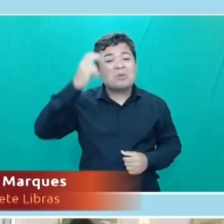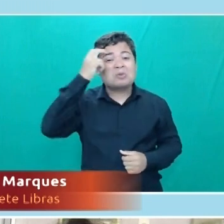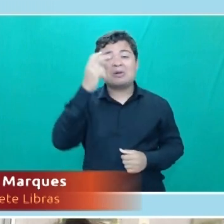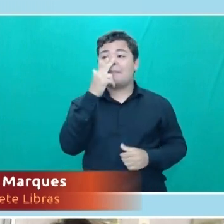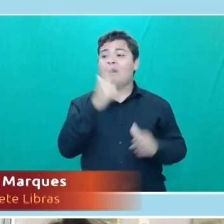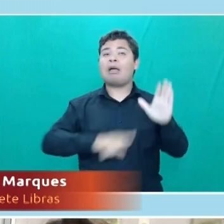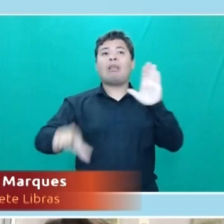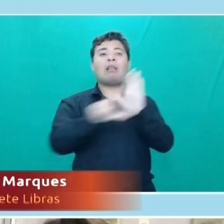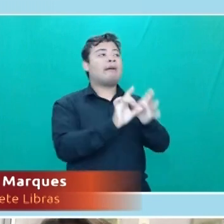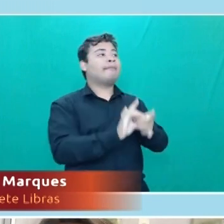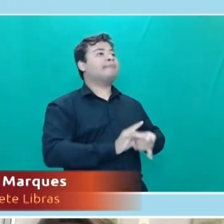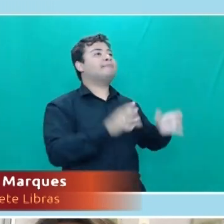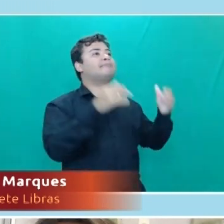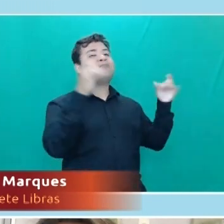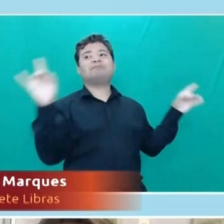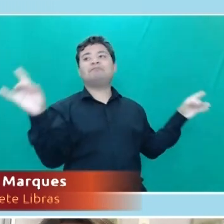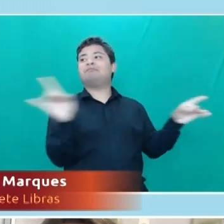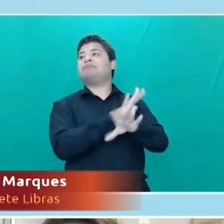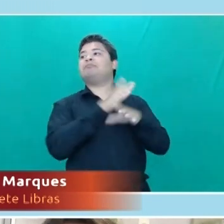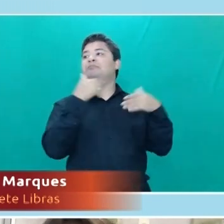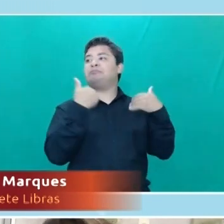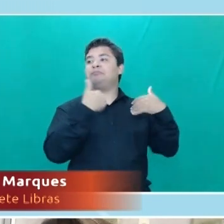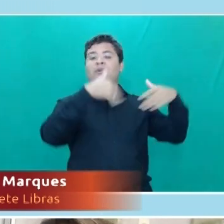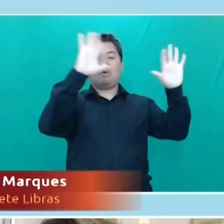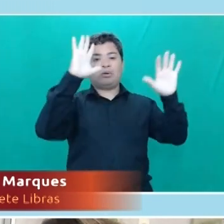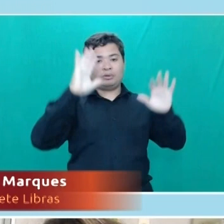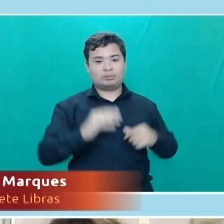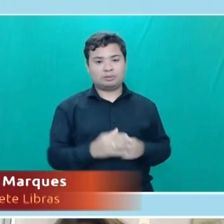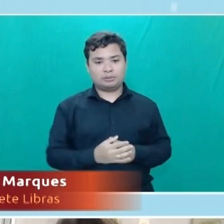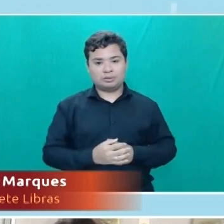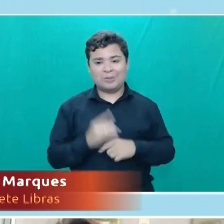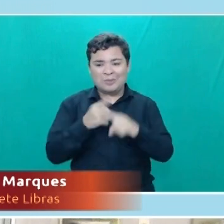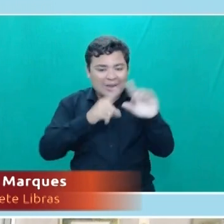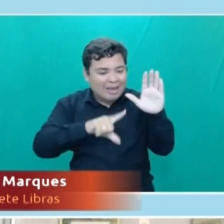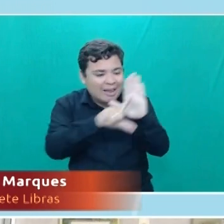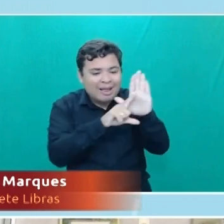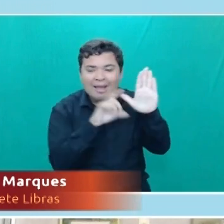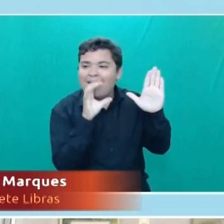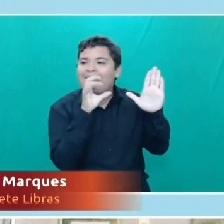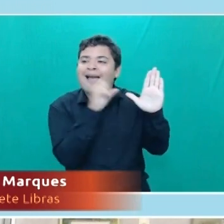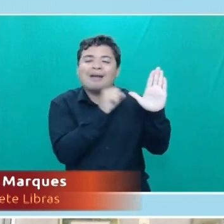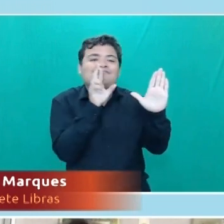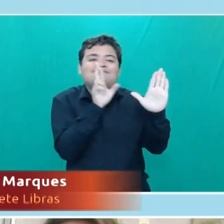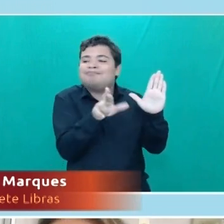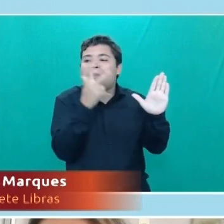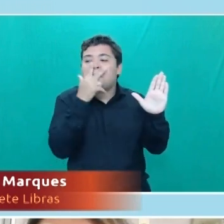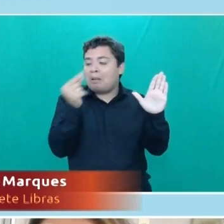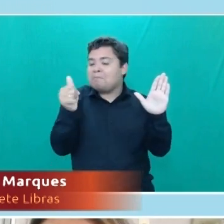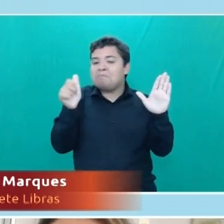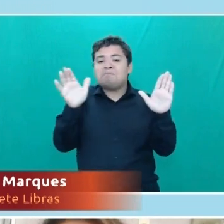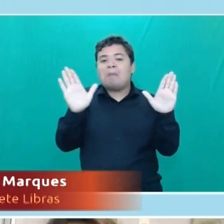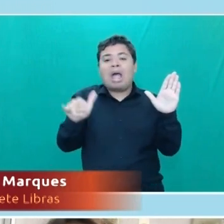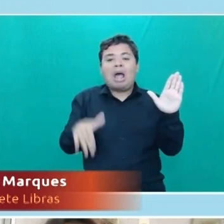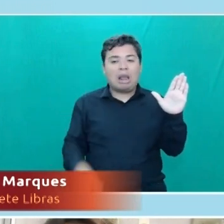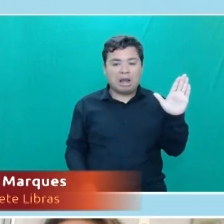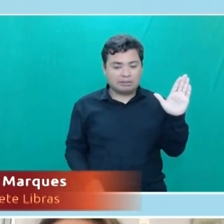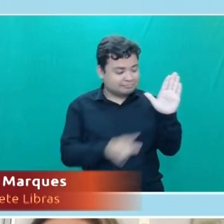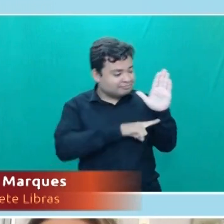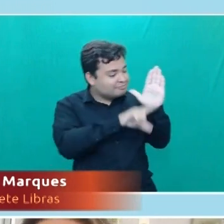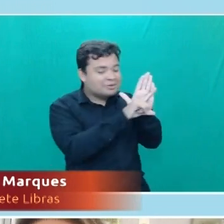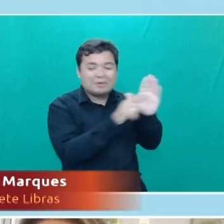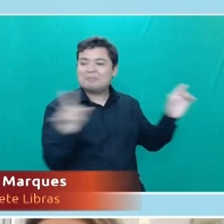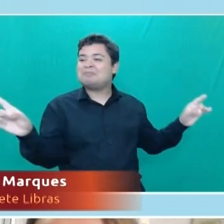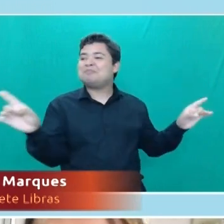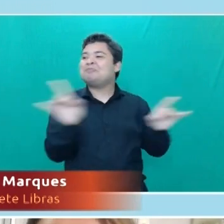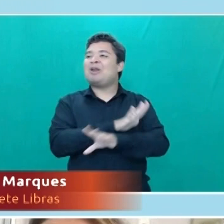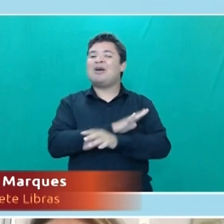que, na verdade, é a resposta mais rápida e mais barata. Você faz uma lei, publica, pronto, acabou a